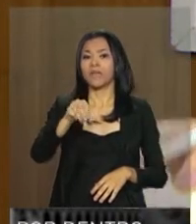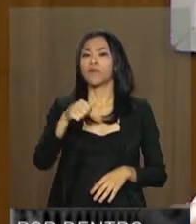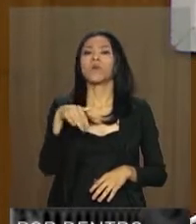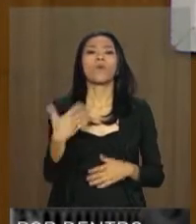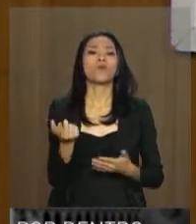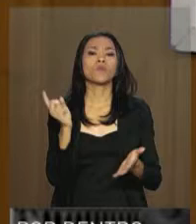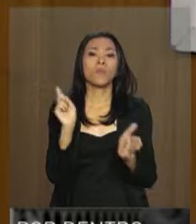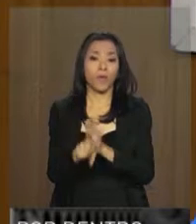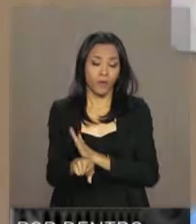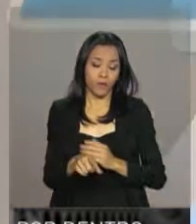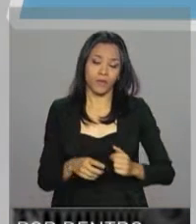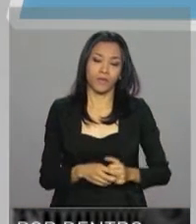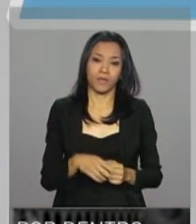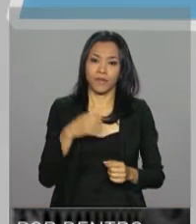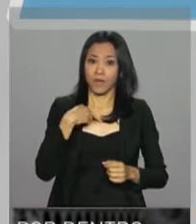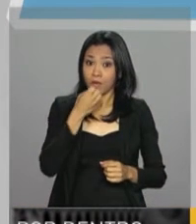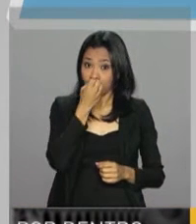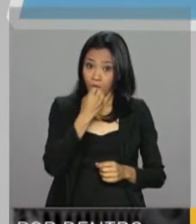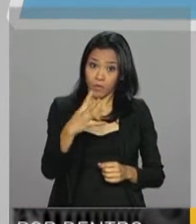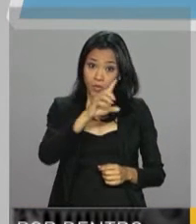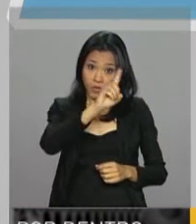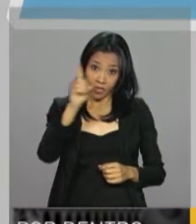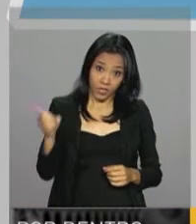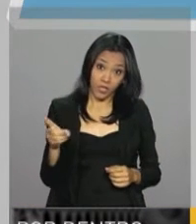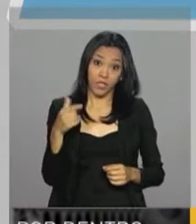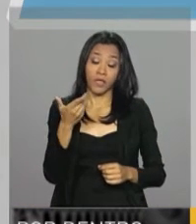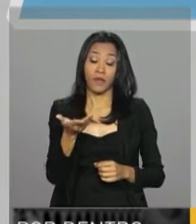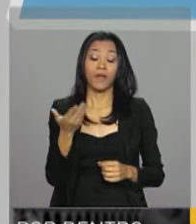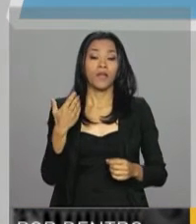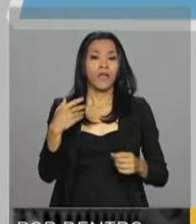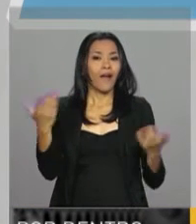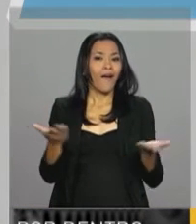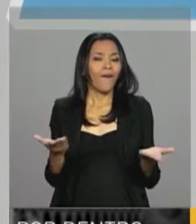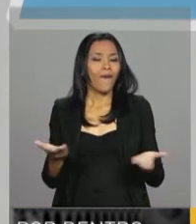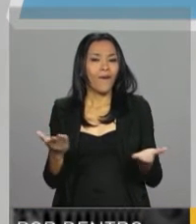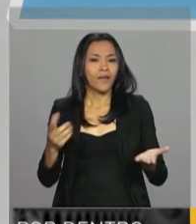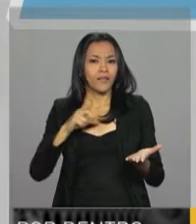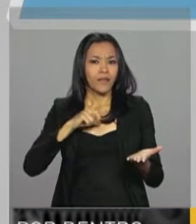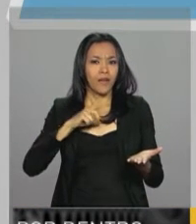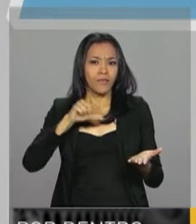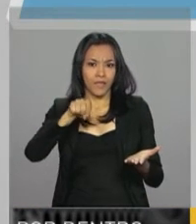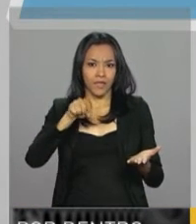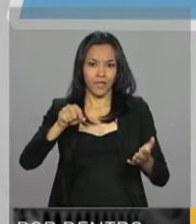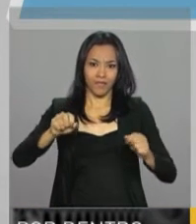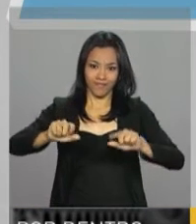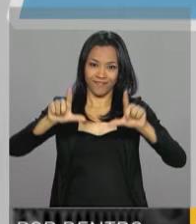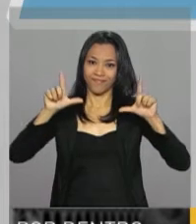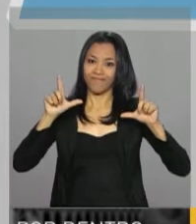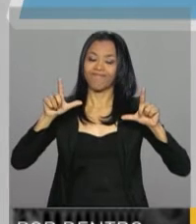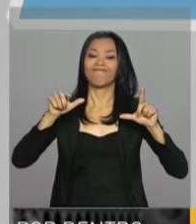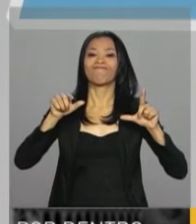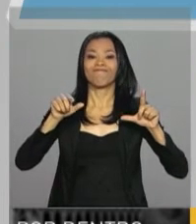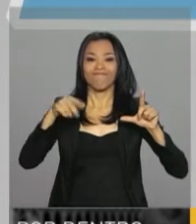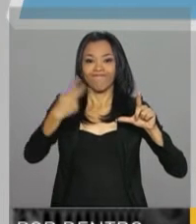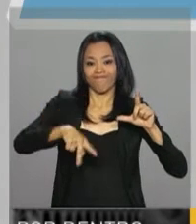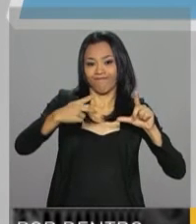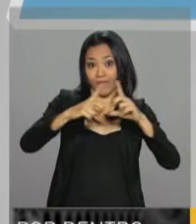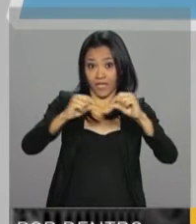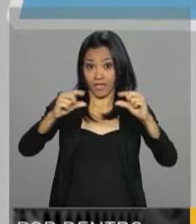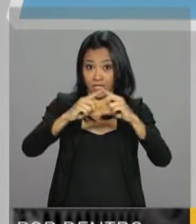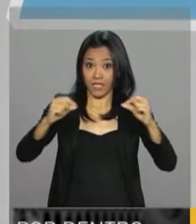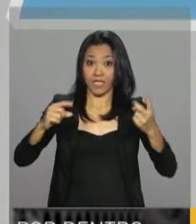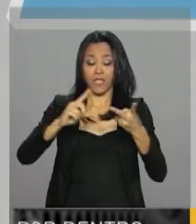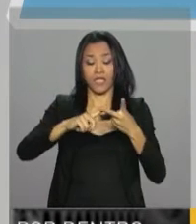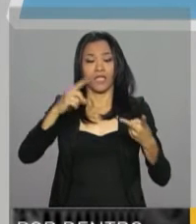olá carla bom dia apenas ressaltando que o estamos no ar com revista brasil para o nacional de brasília nacional do